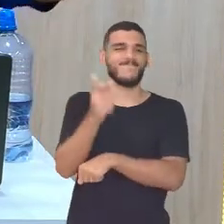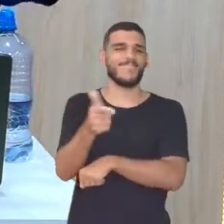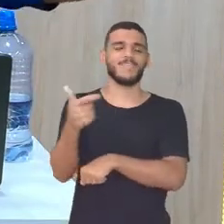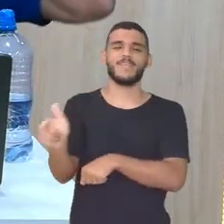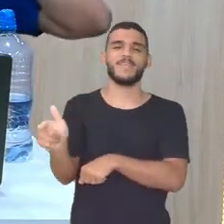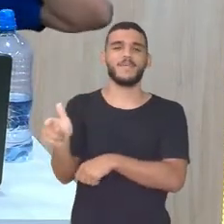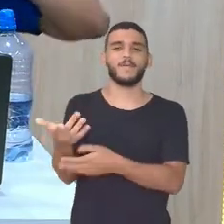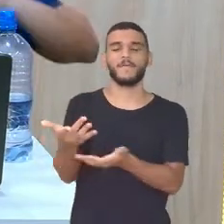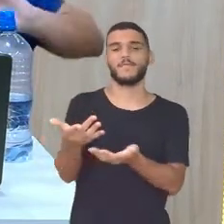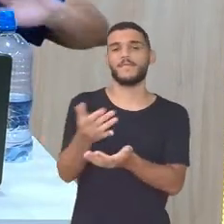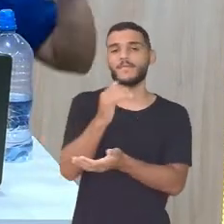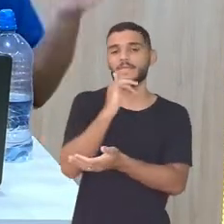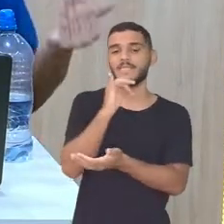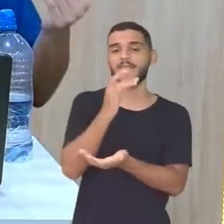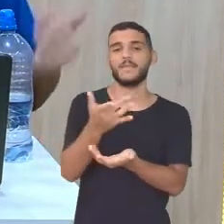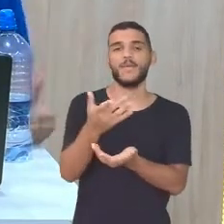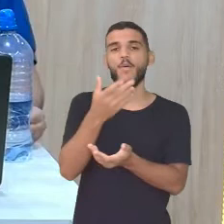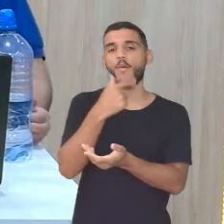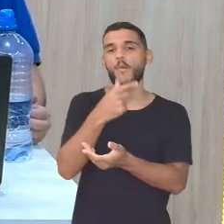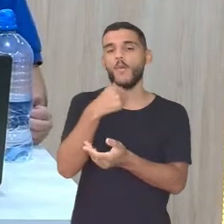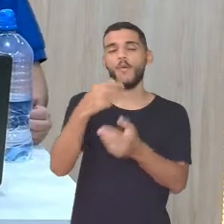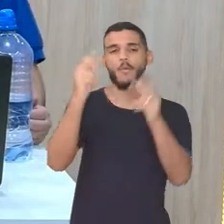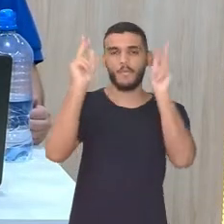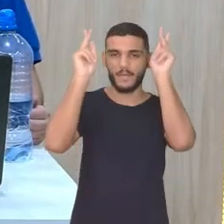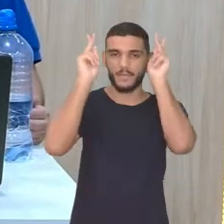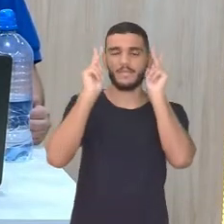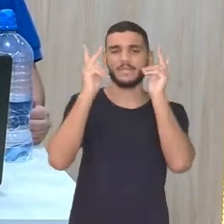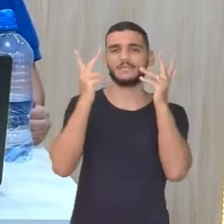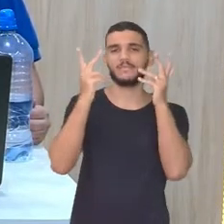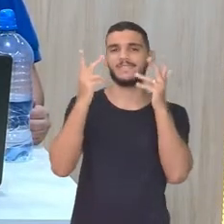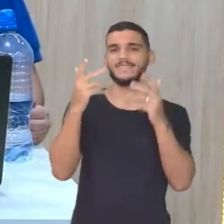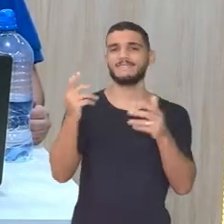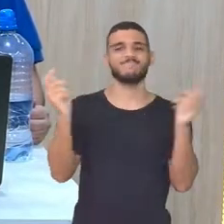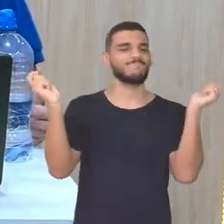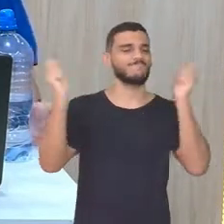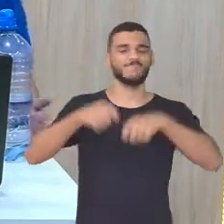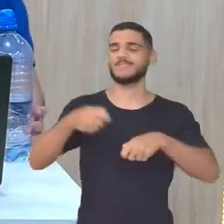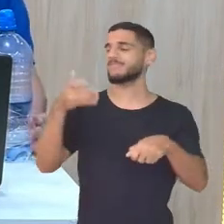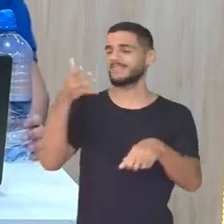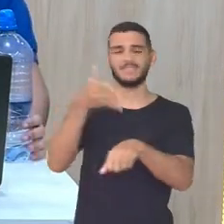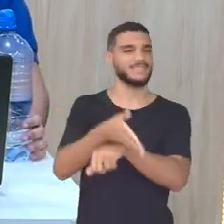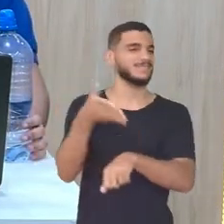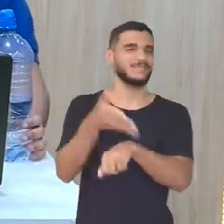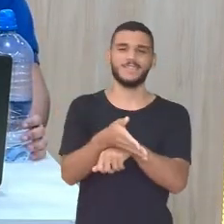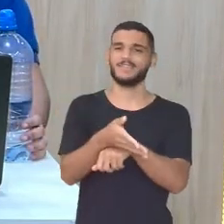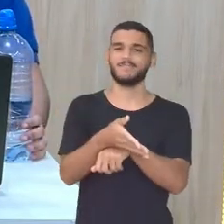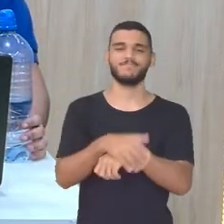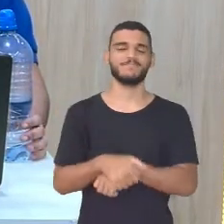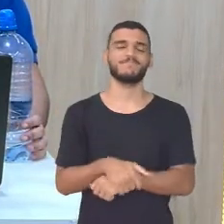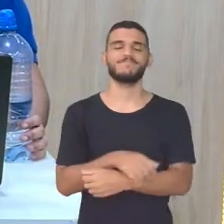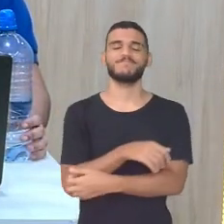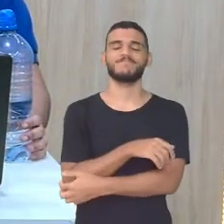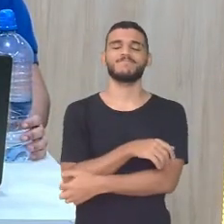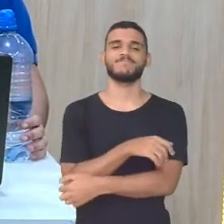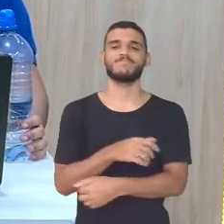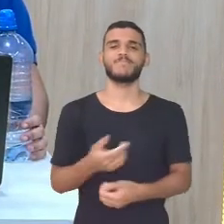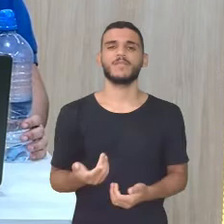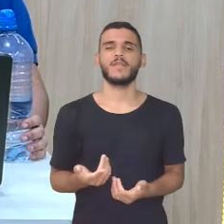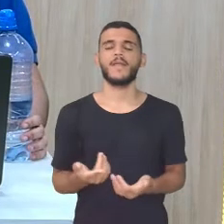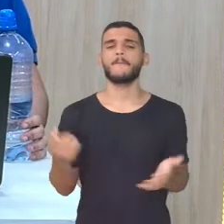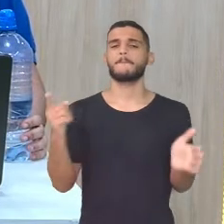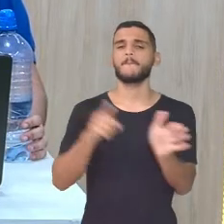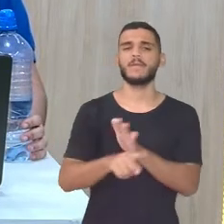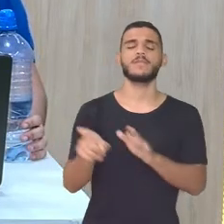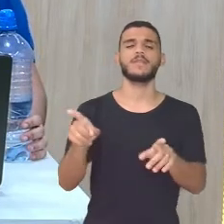príncipe sequer cogite encontrar a princesa. Exatamente. Inacessível para o príncipe, e a gente pode se perguntar quão inacessível